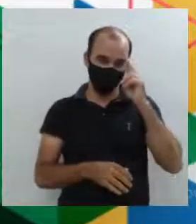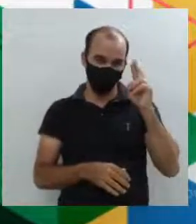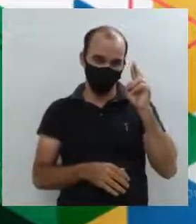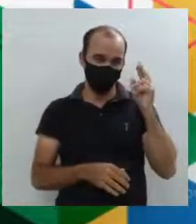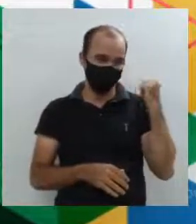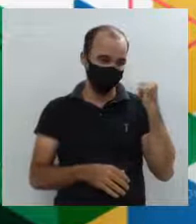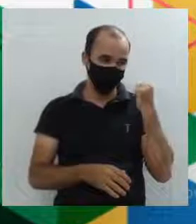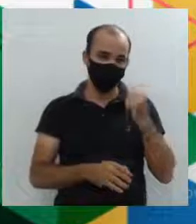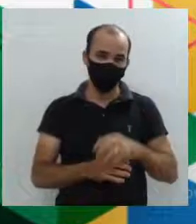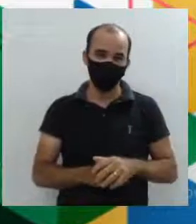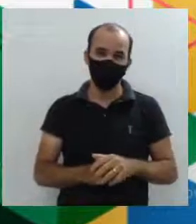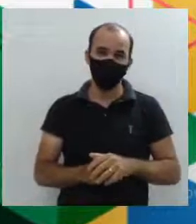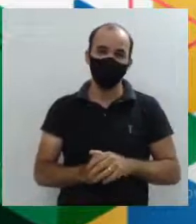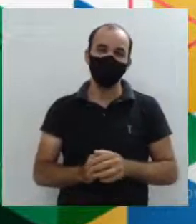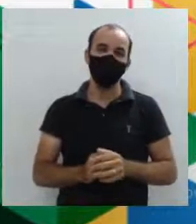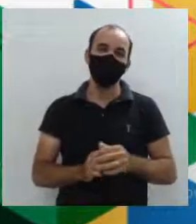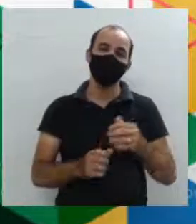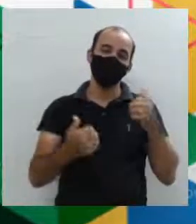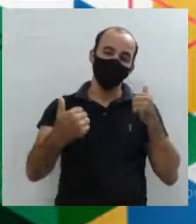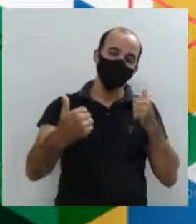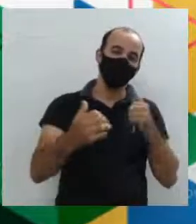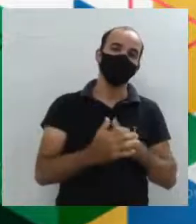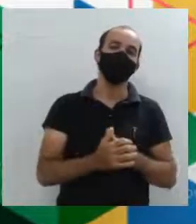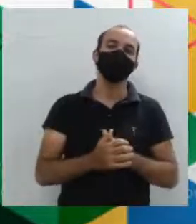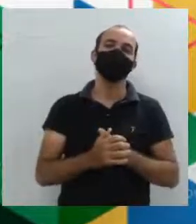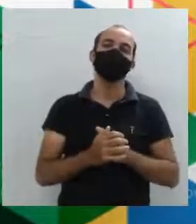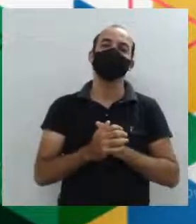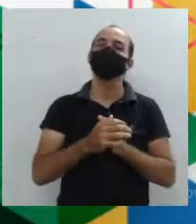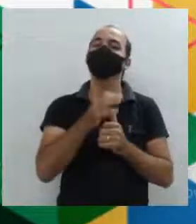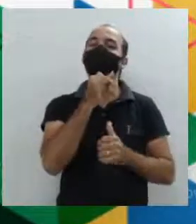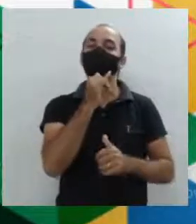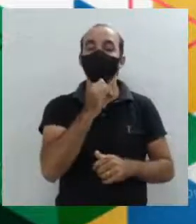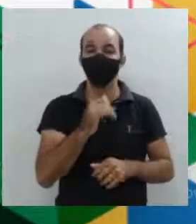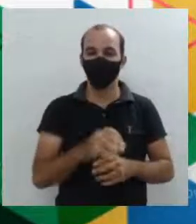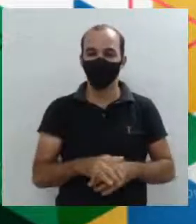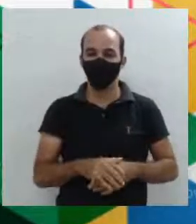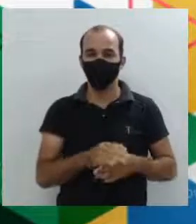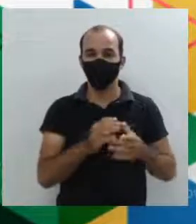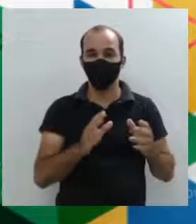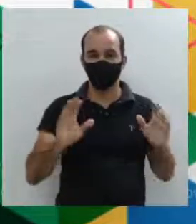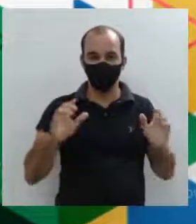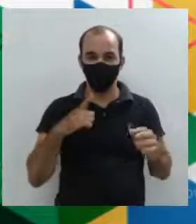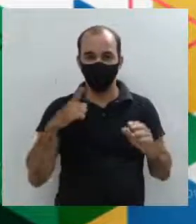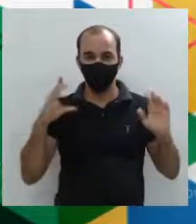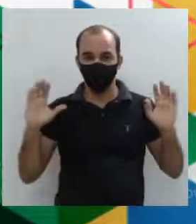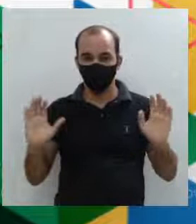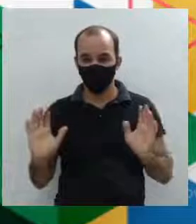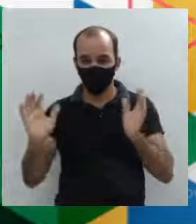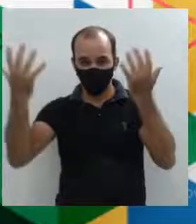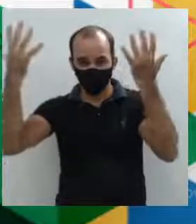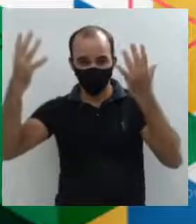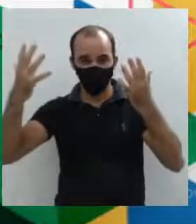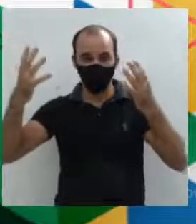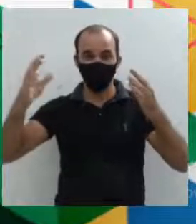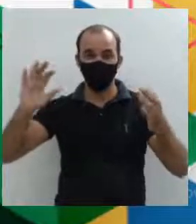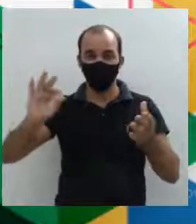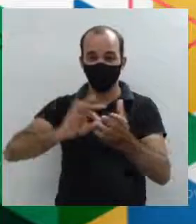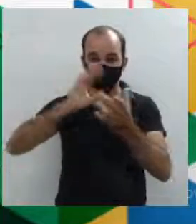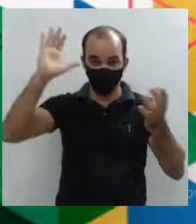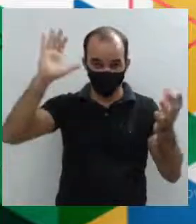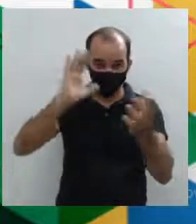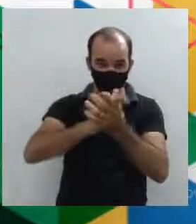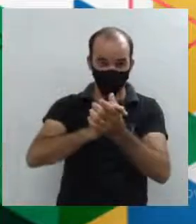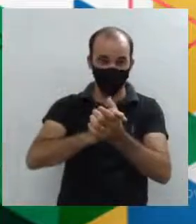mulheres fazem quando vão para um casamento? São convidadas para um casamento. E elas abrem o